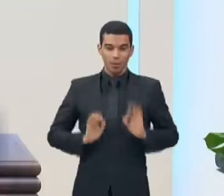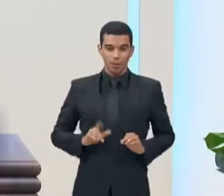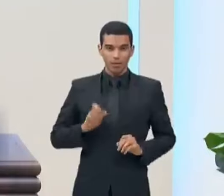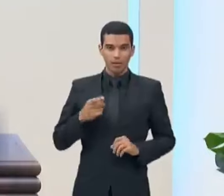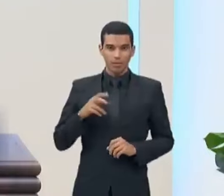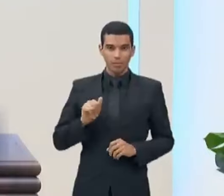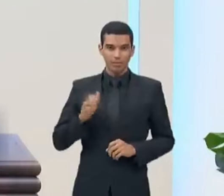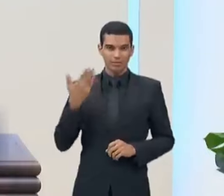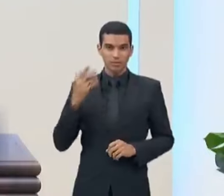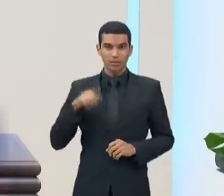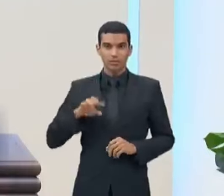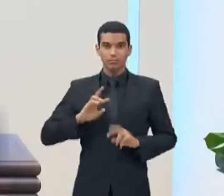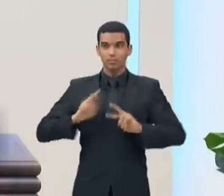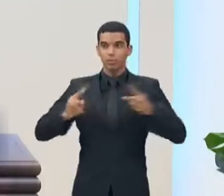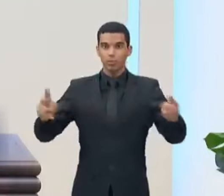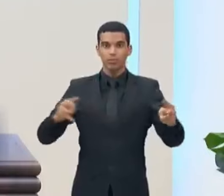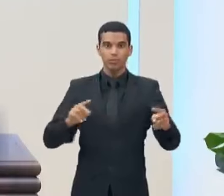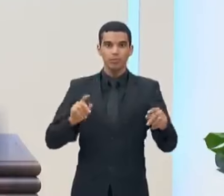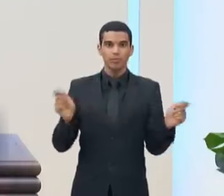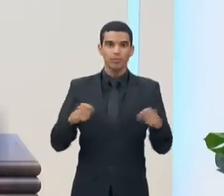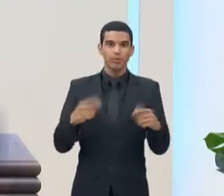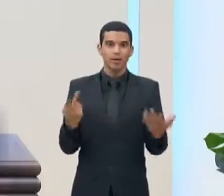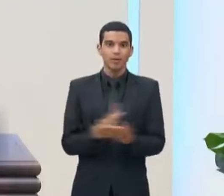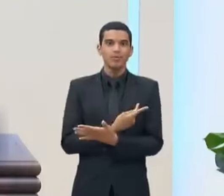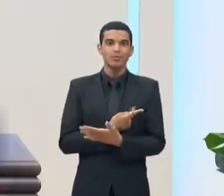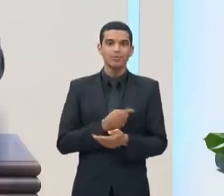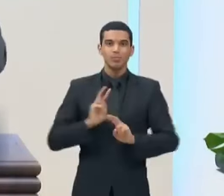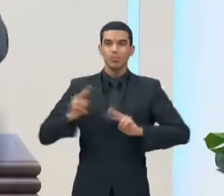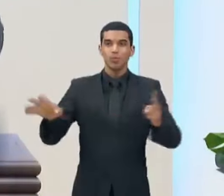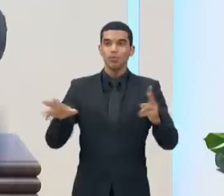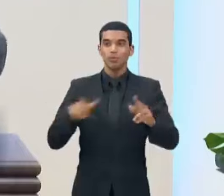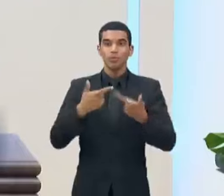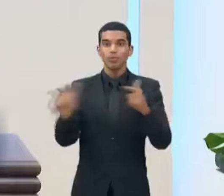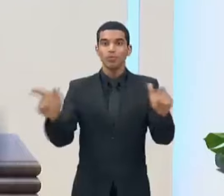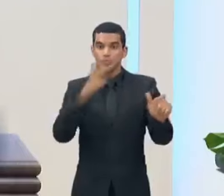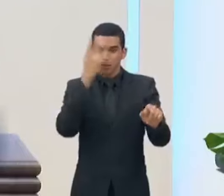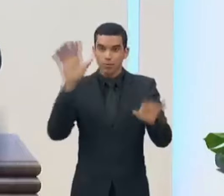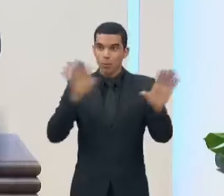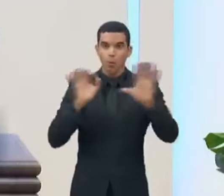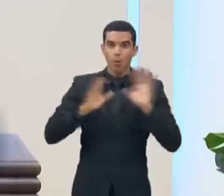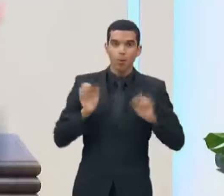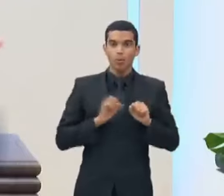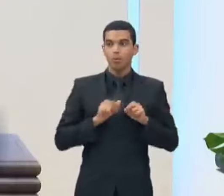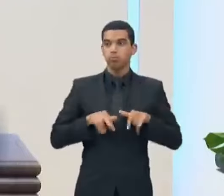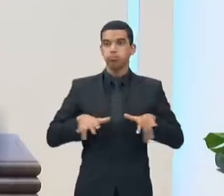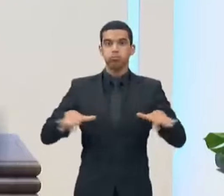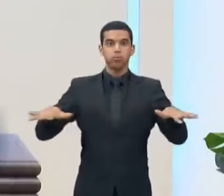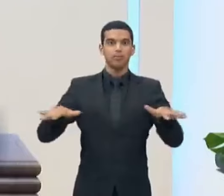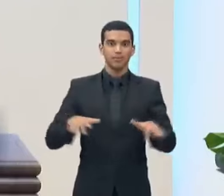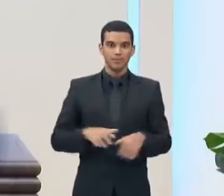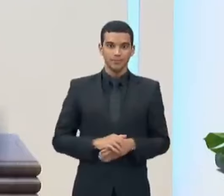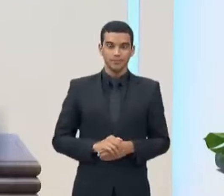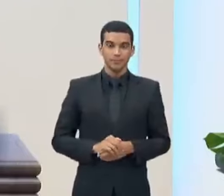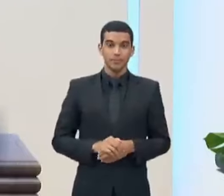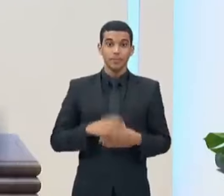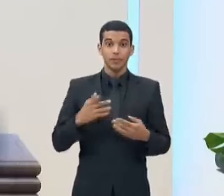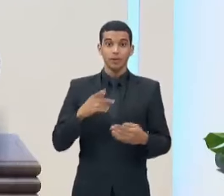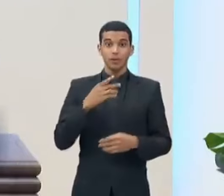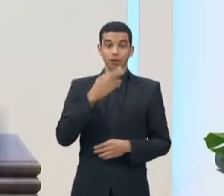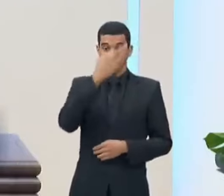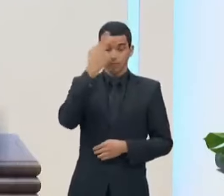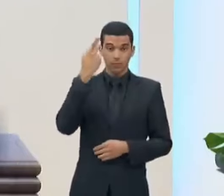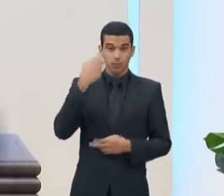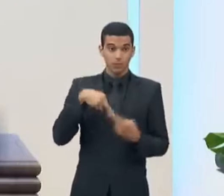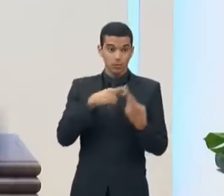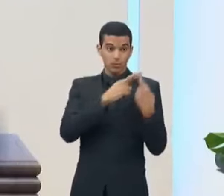essa situação. O sacerdote tinha uma missão medicinal de examinar o homem que estava